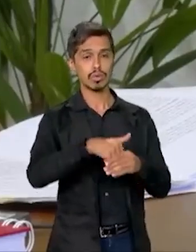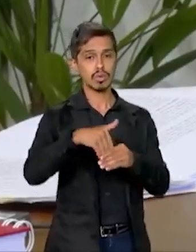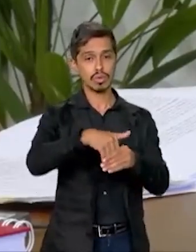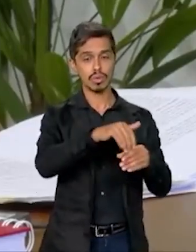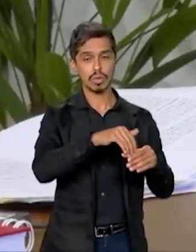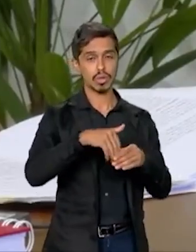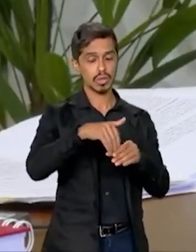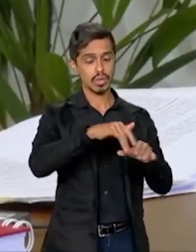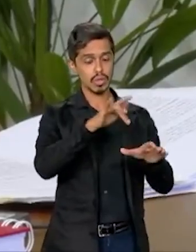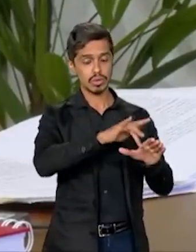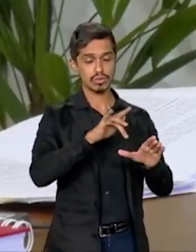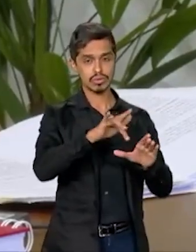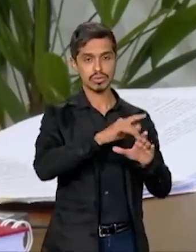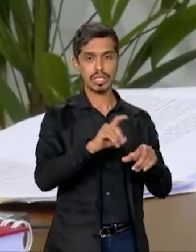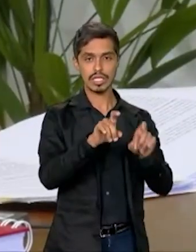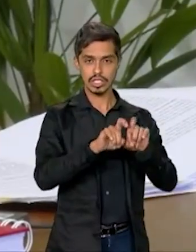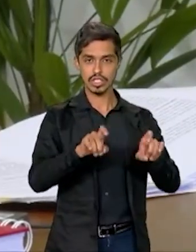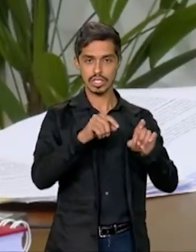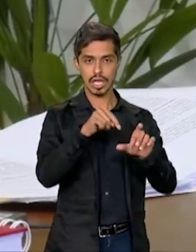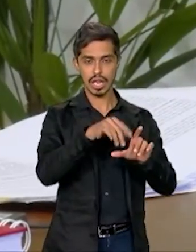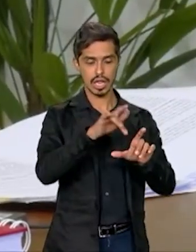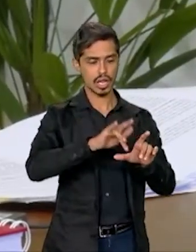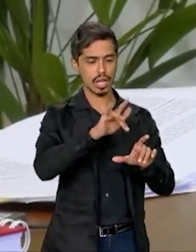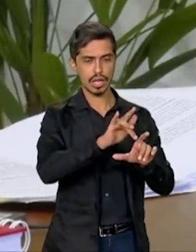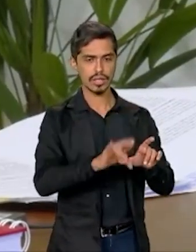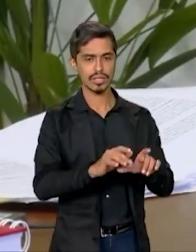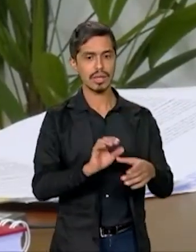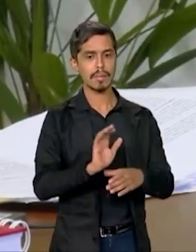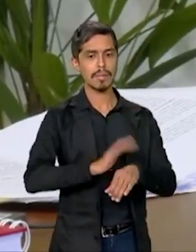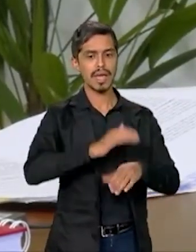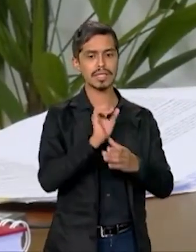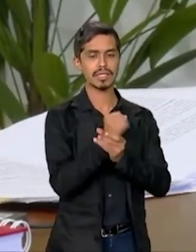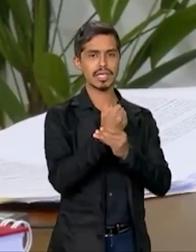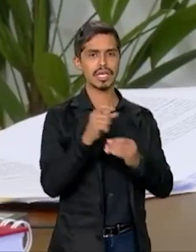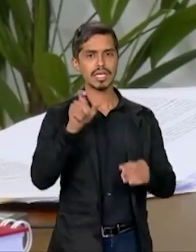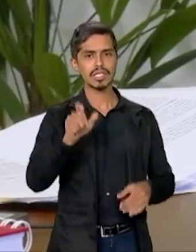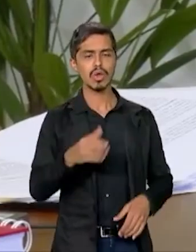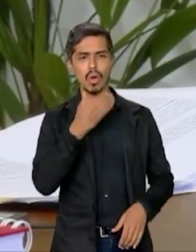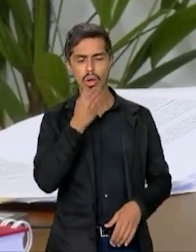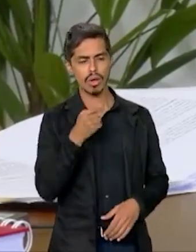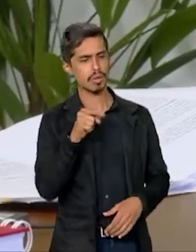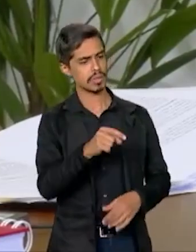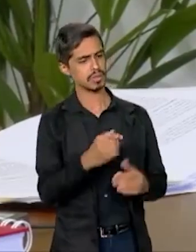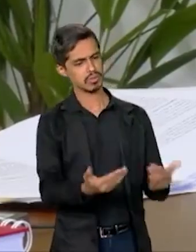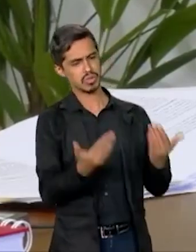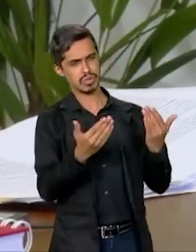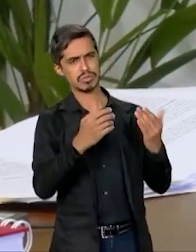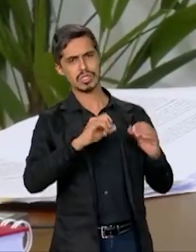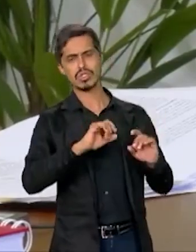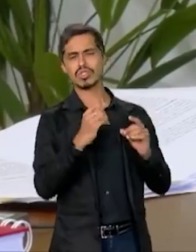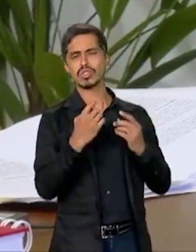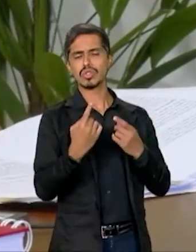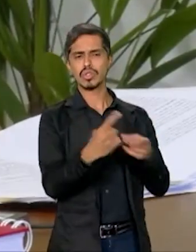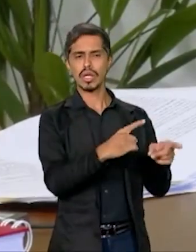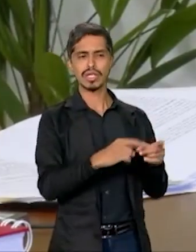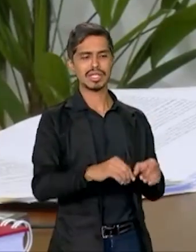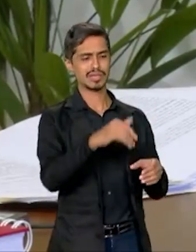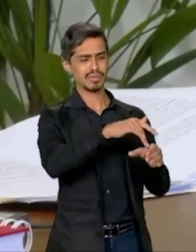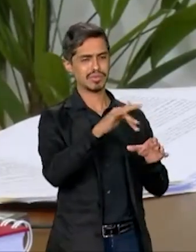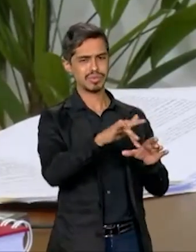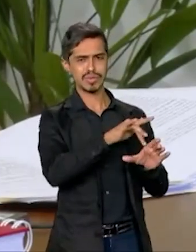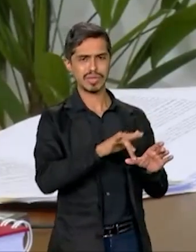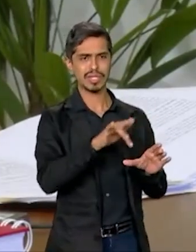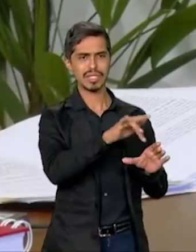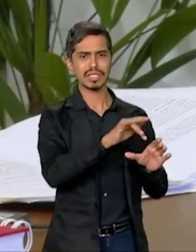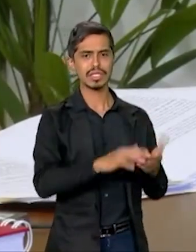as urnas mais seguras que tem, esse cidadão levantou suspeita na sociedade de que as urnas erravam, que ele perdeu as